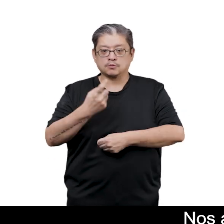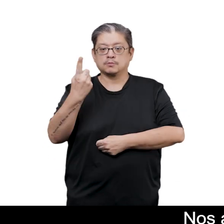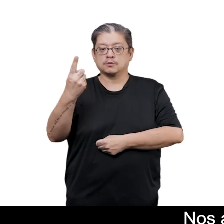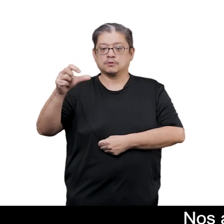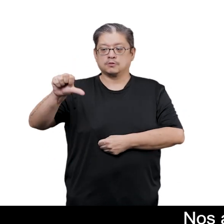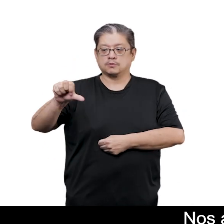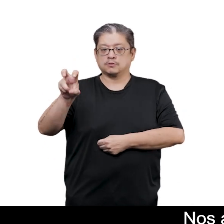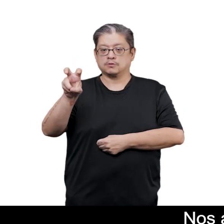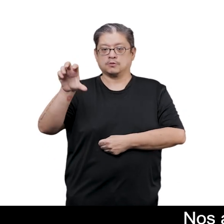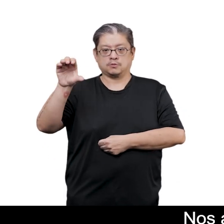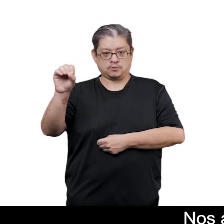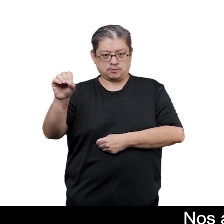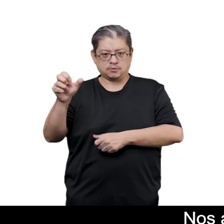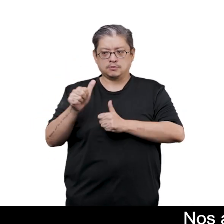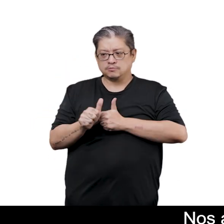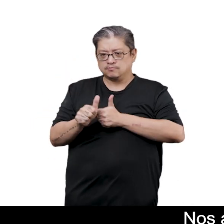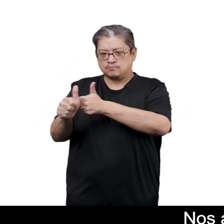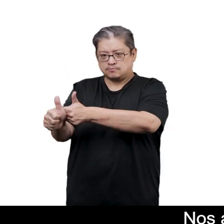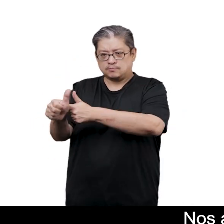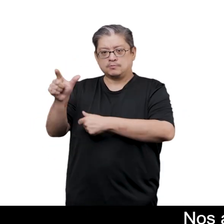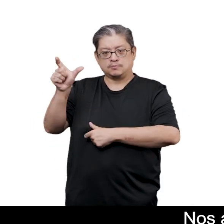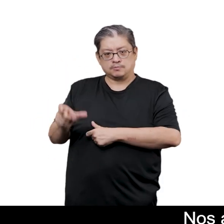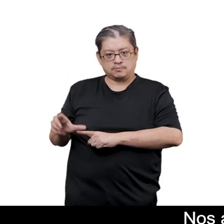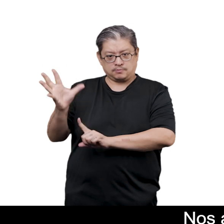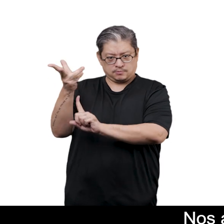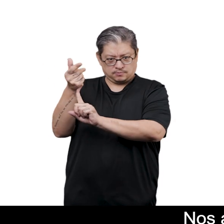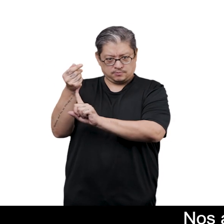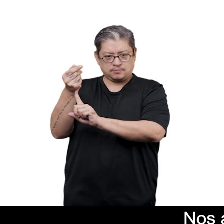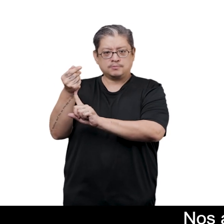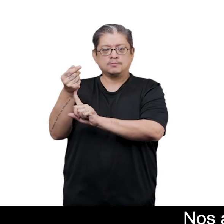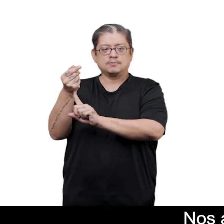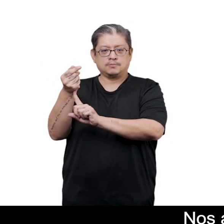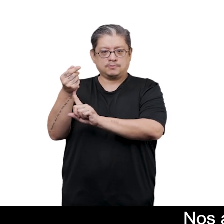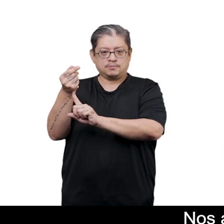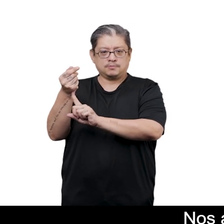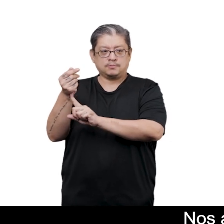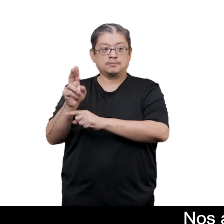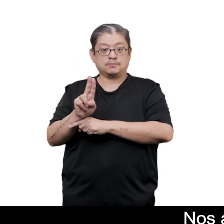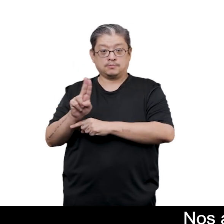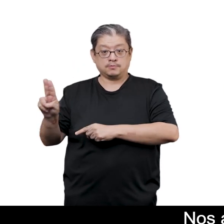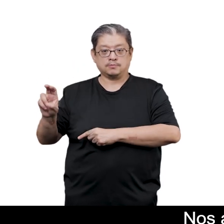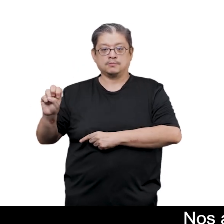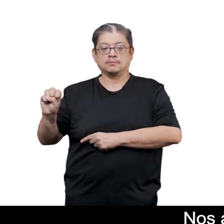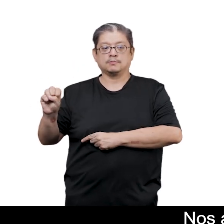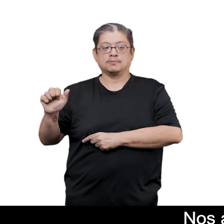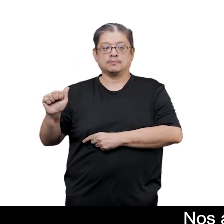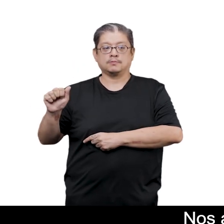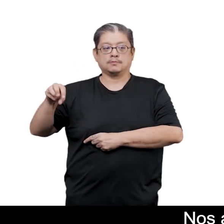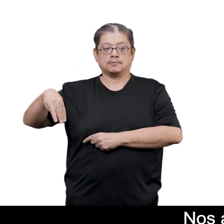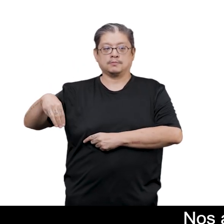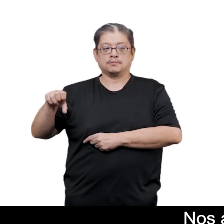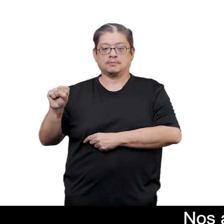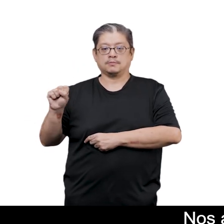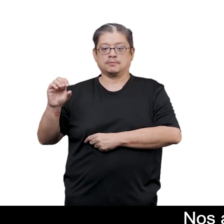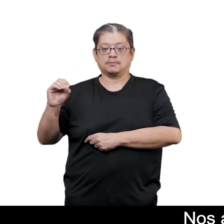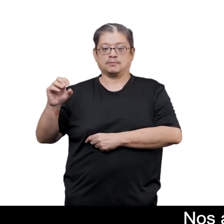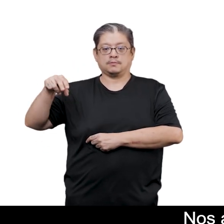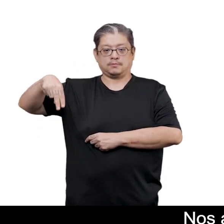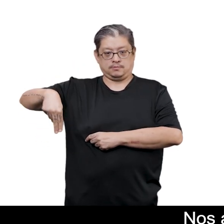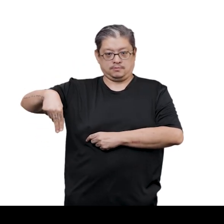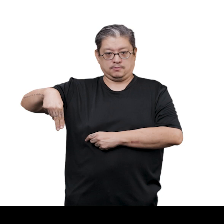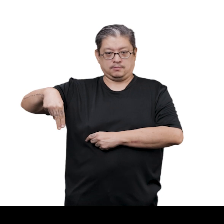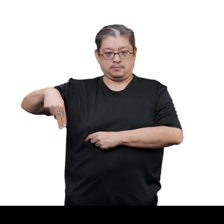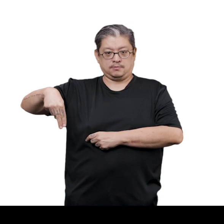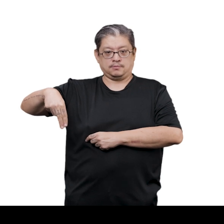anos 1950, acompanhou os artistas Samson Flexer, 1907 a